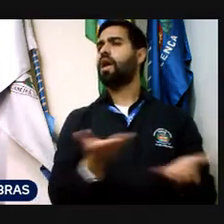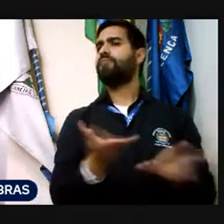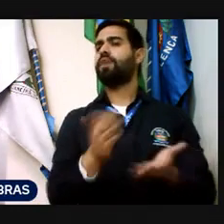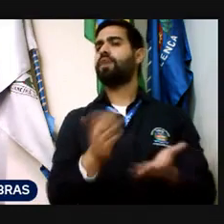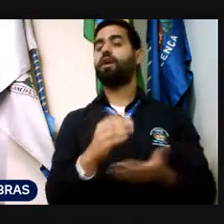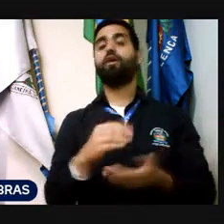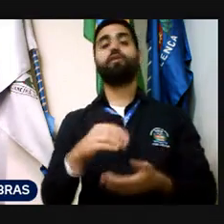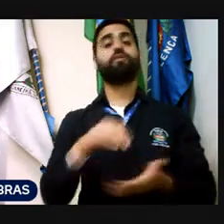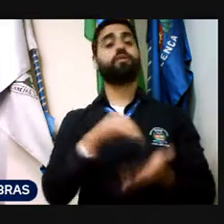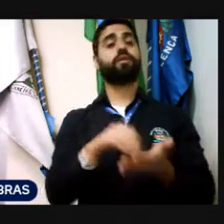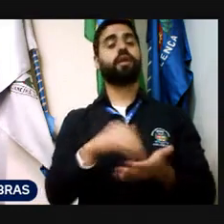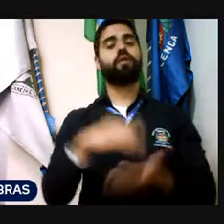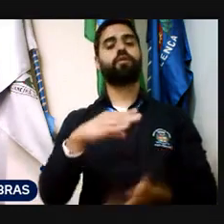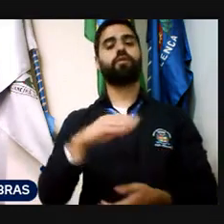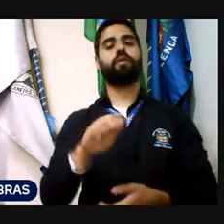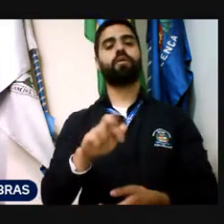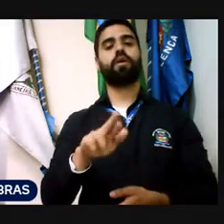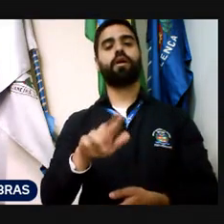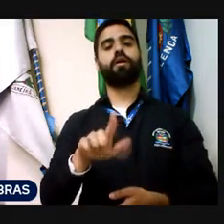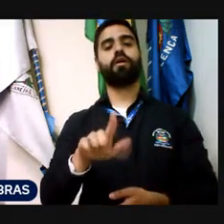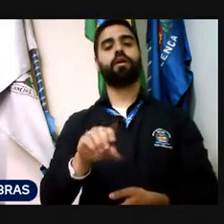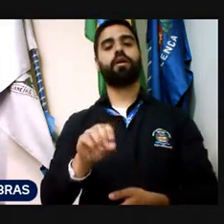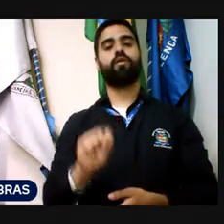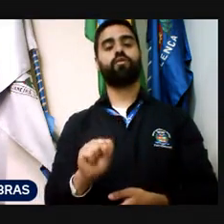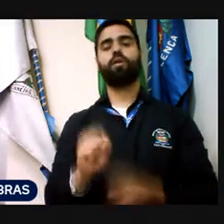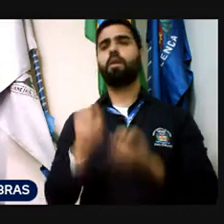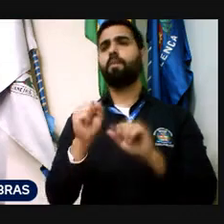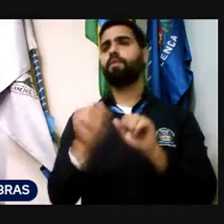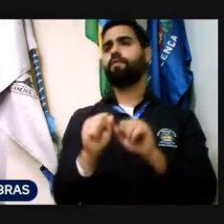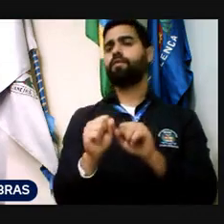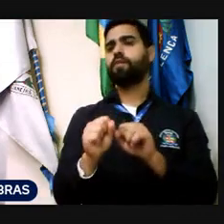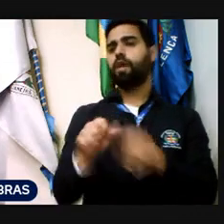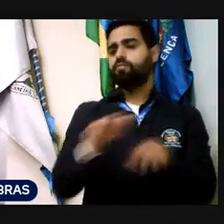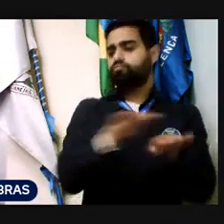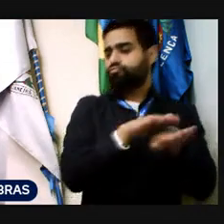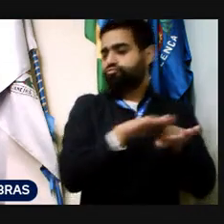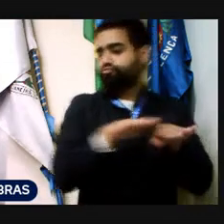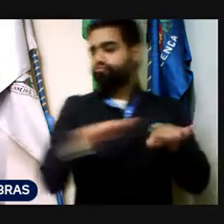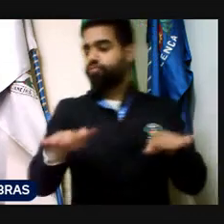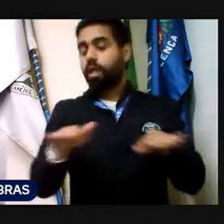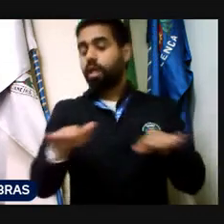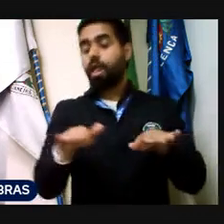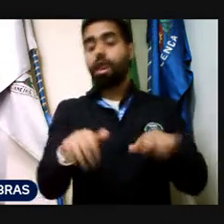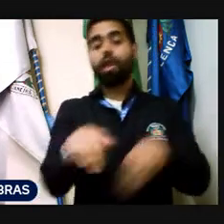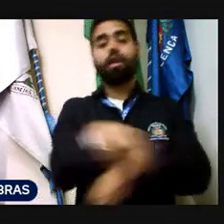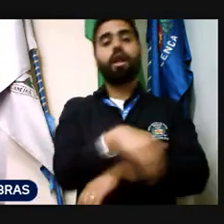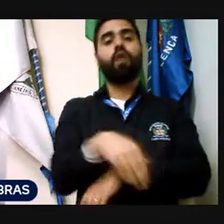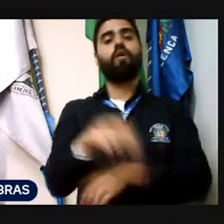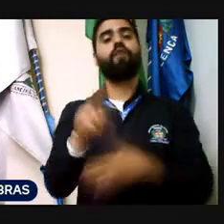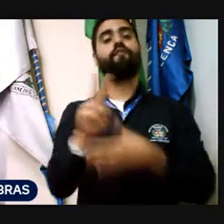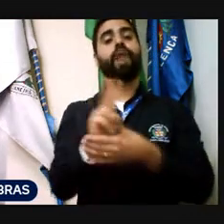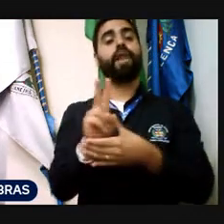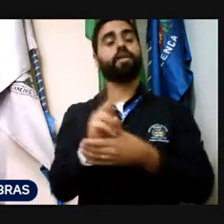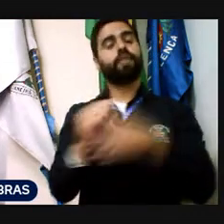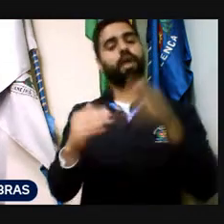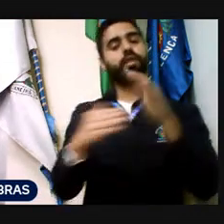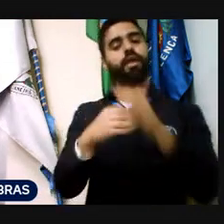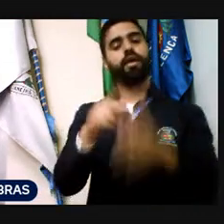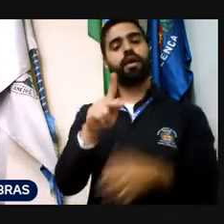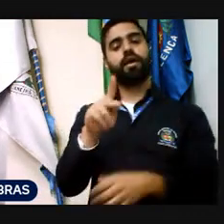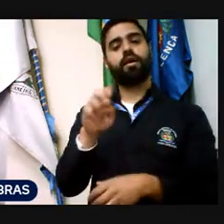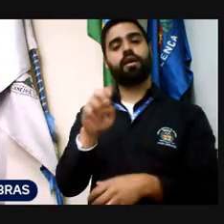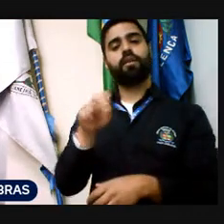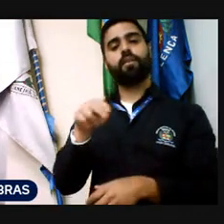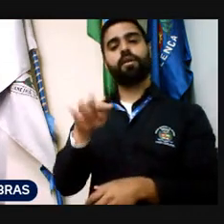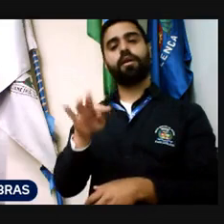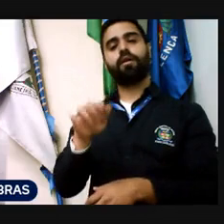Machado, no sentido de providenciar recapeamento asfáltico na localidade Estrada Valença Pentanha, entrada